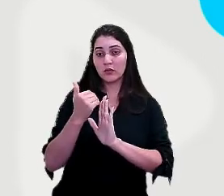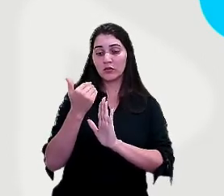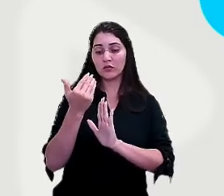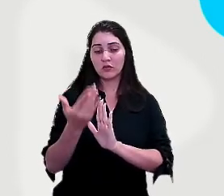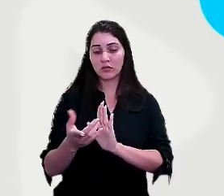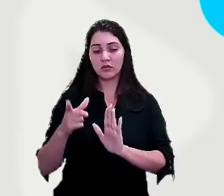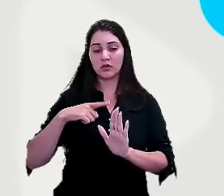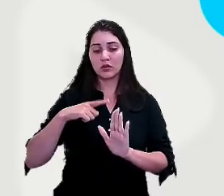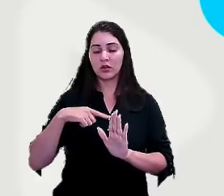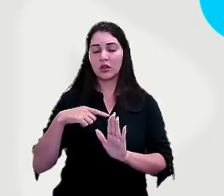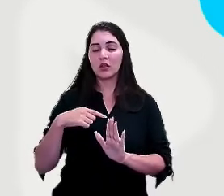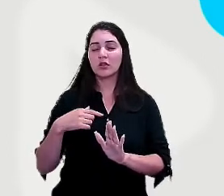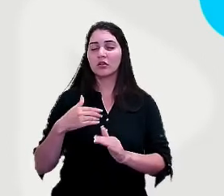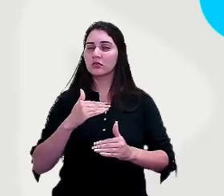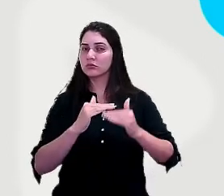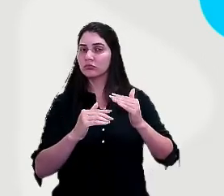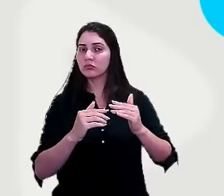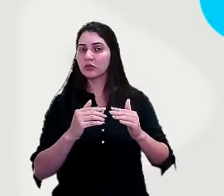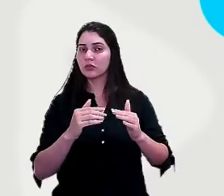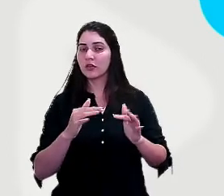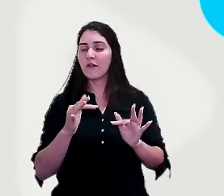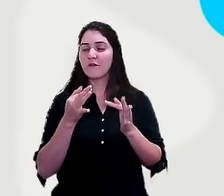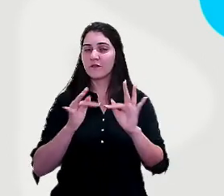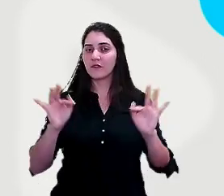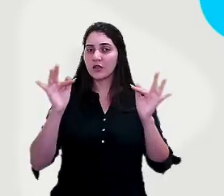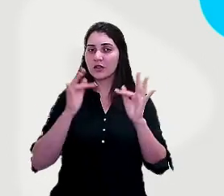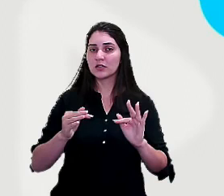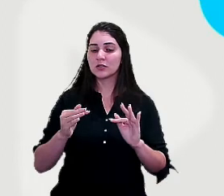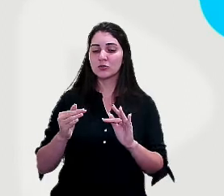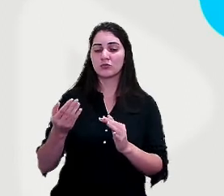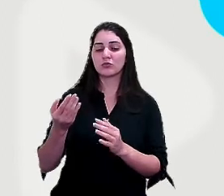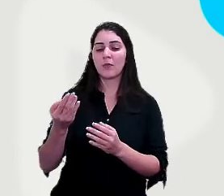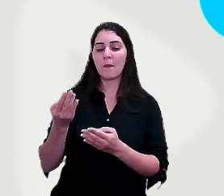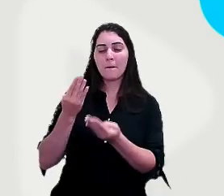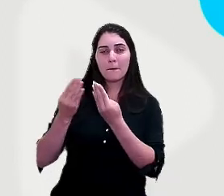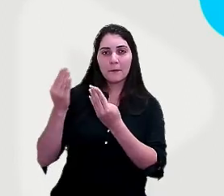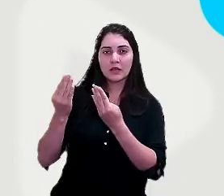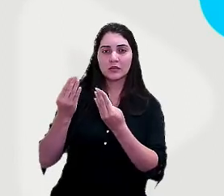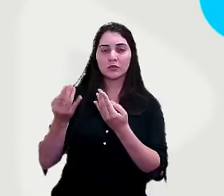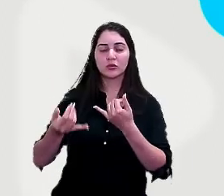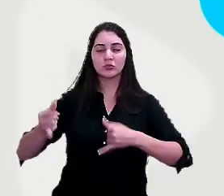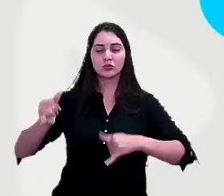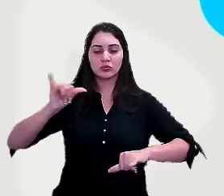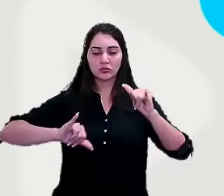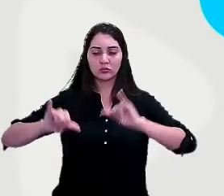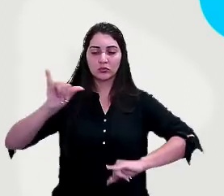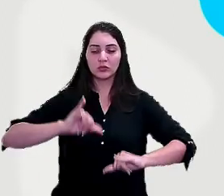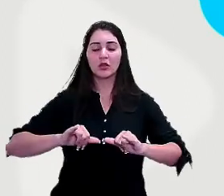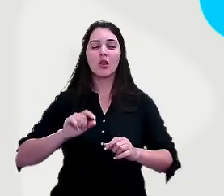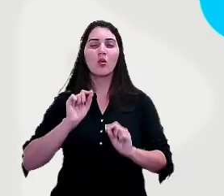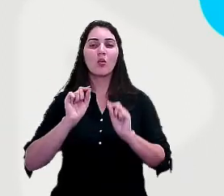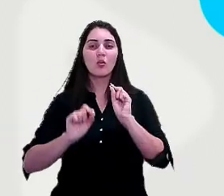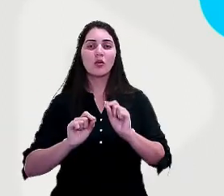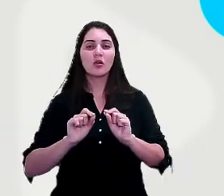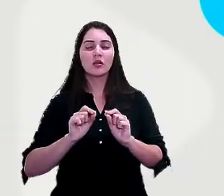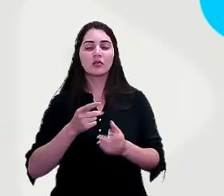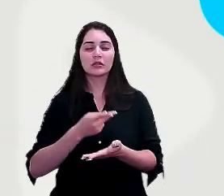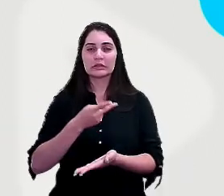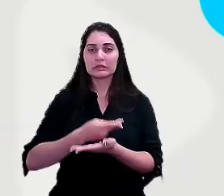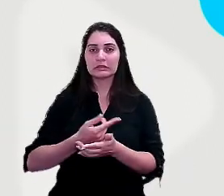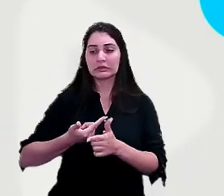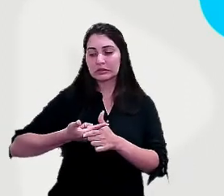Consiste em processos físicos, químicos e biológicos que atuam sobre a rocha, provocando sua desintegração e decomposição.